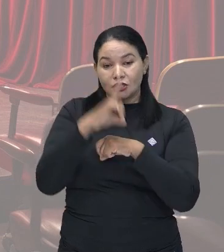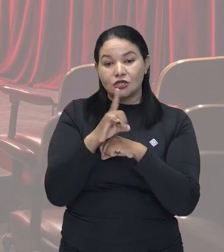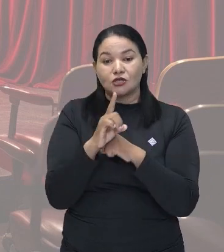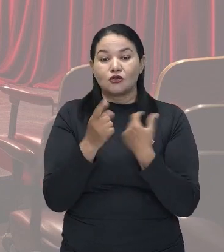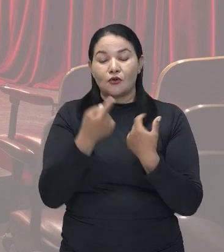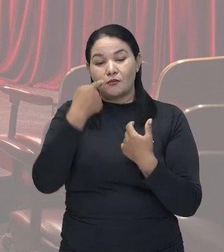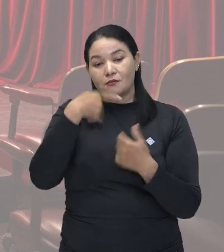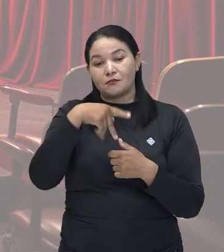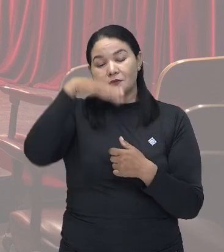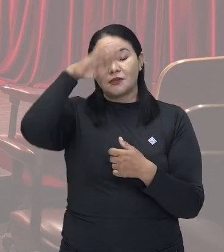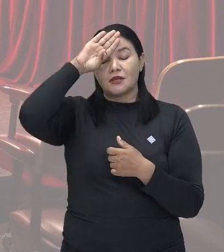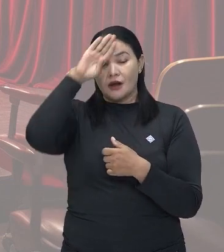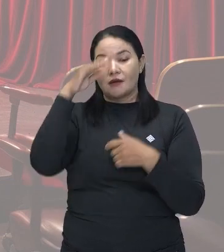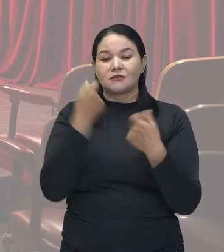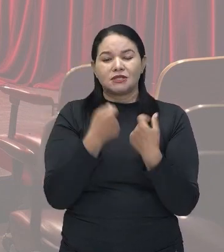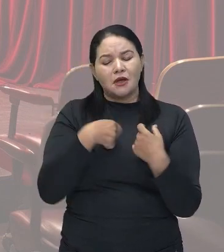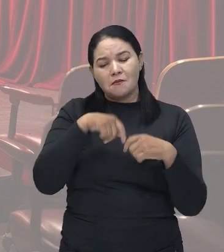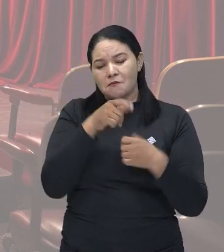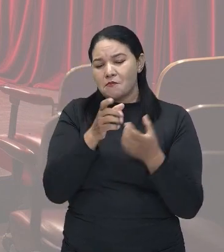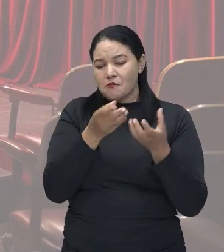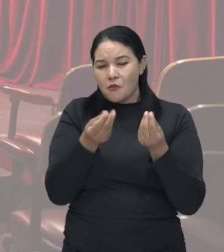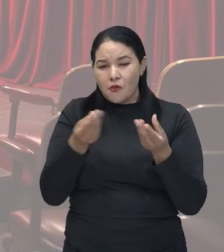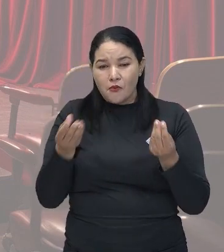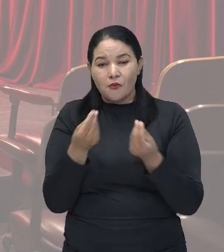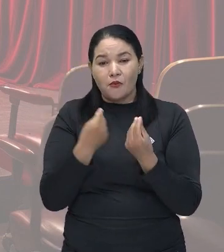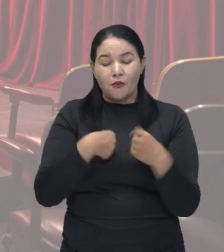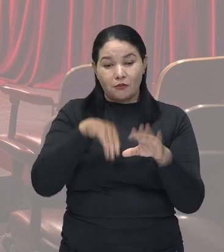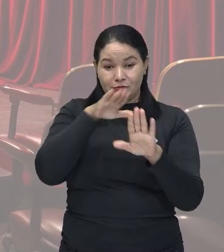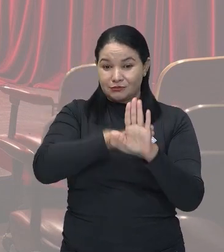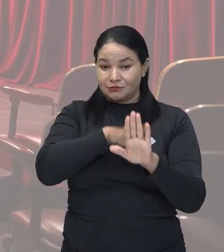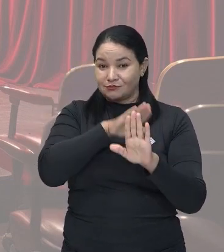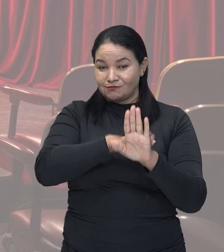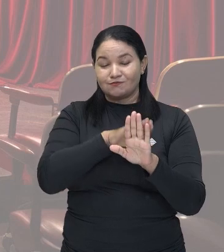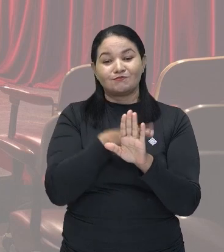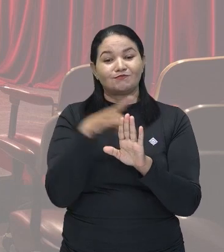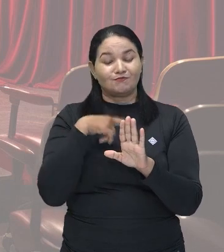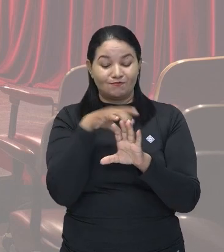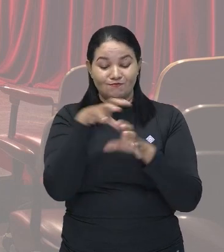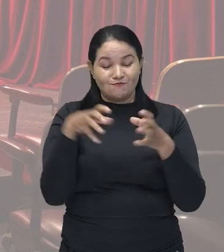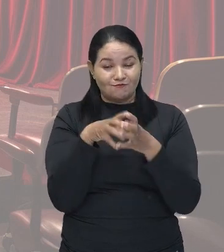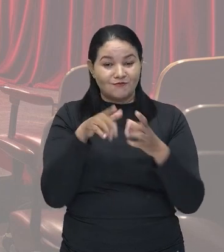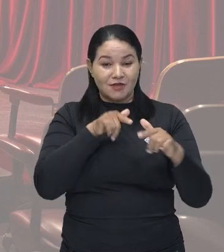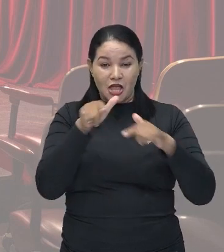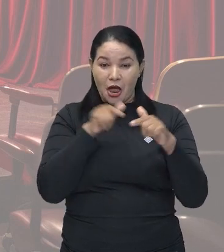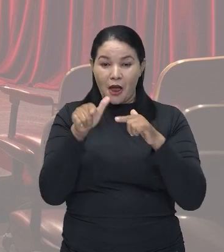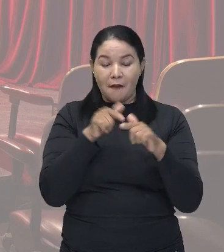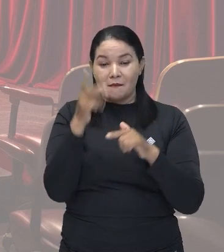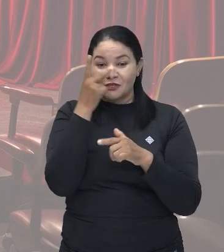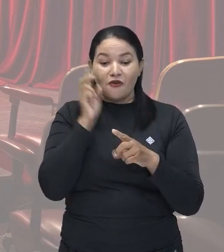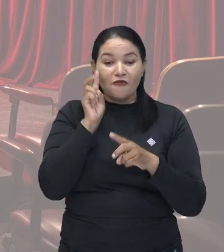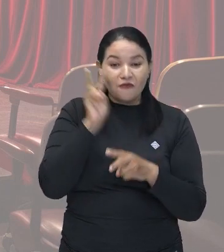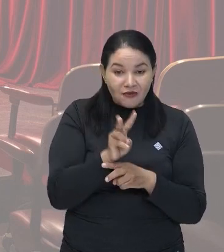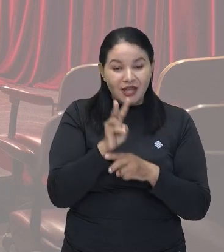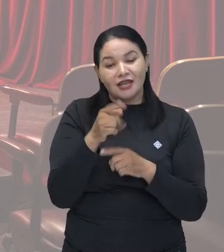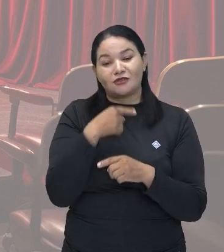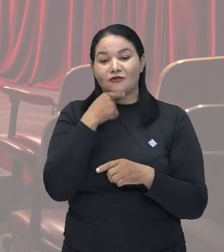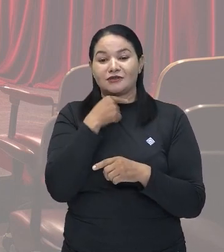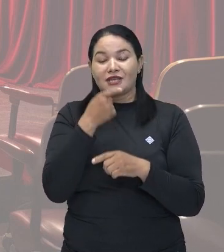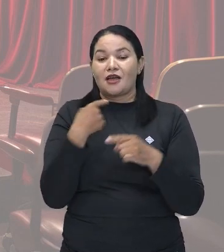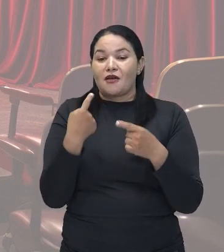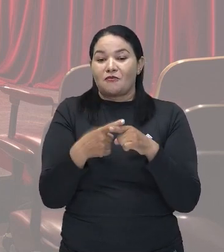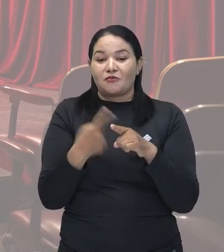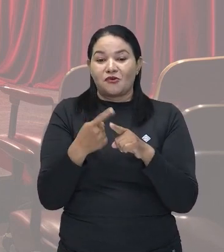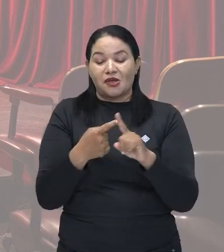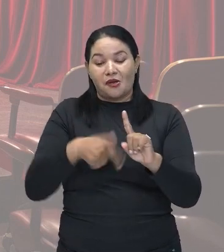dramaturgo. Gente, é tanta gente nos bastidores. Ou seja, pessoas que a gente não está vendo ali. Porque durante a